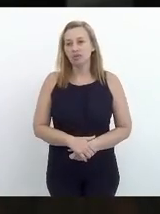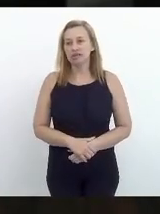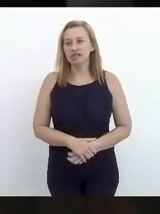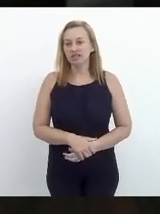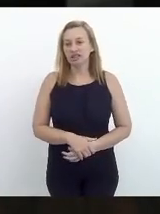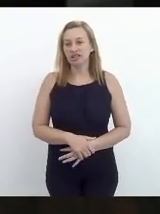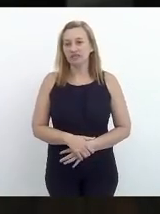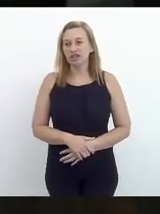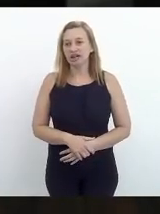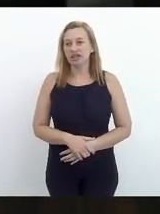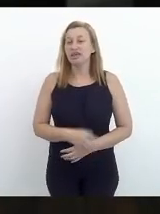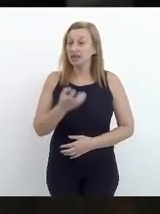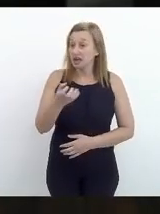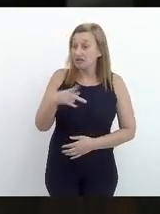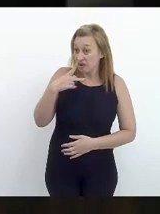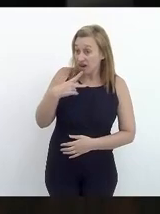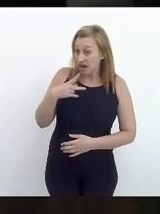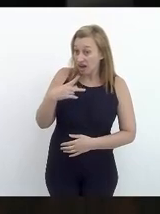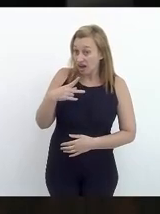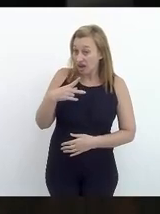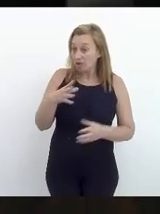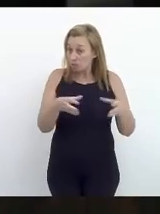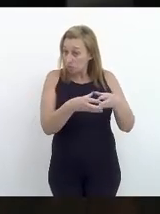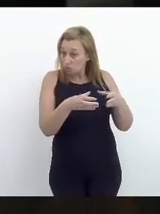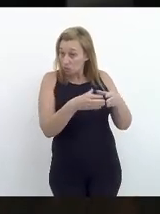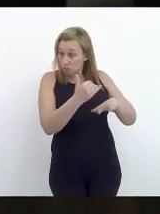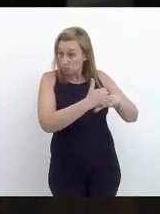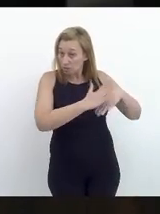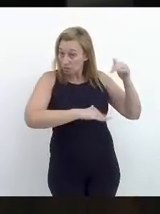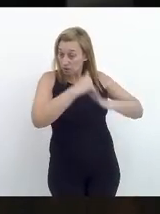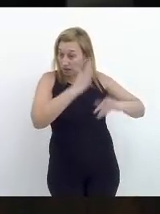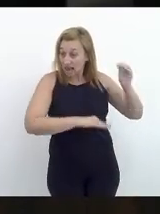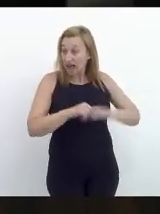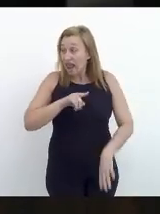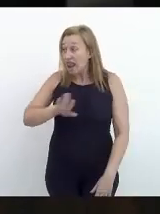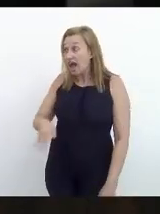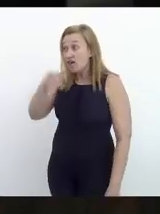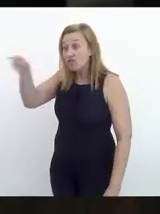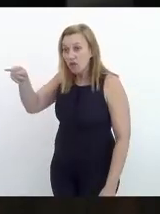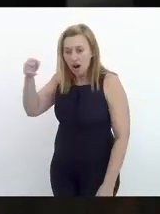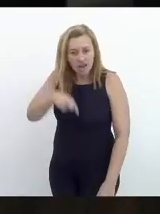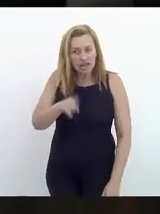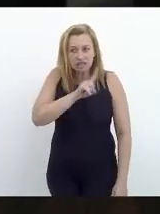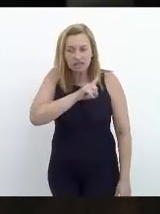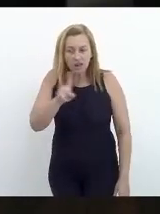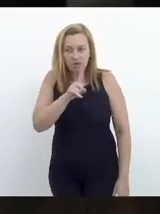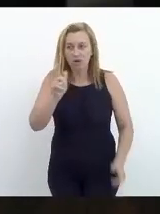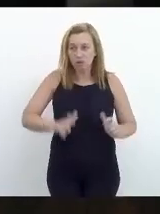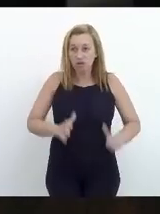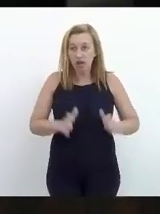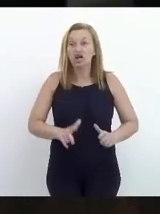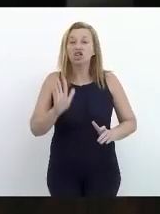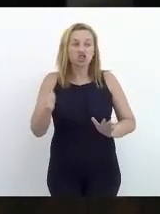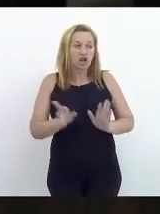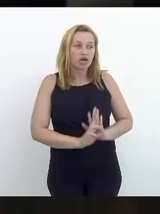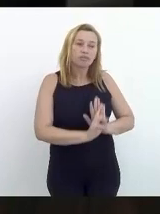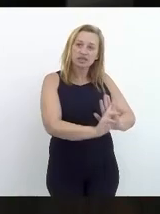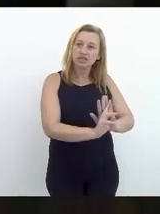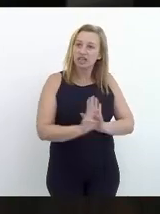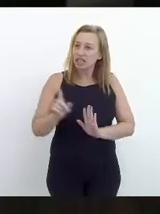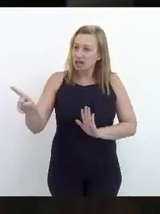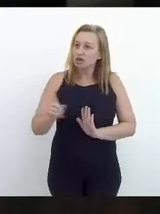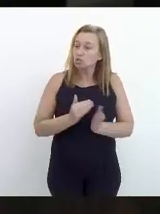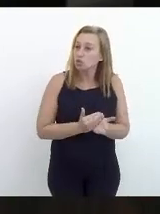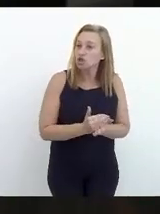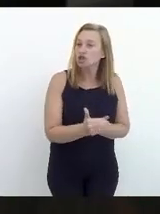Quer falar para a categoria? Fala lá fora. Aqui não é lugar. Botei representantes aqui já desde sempre,